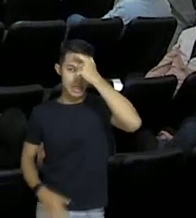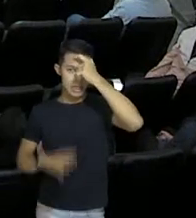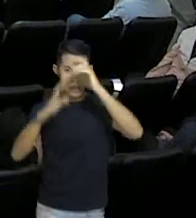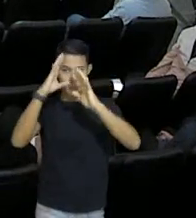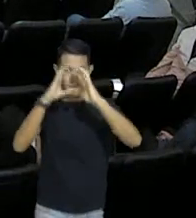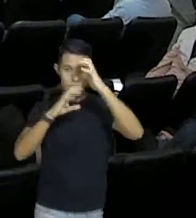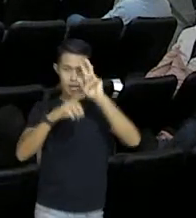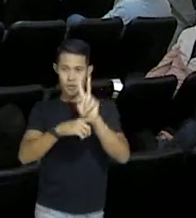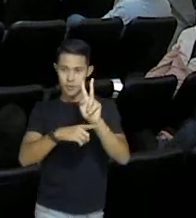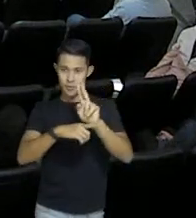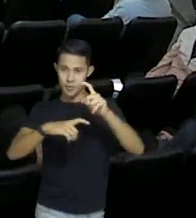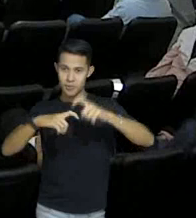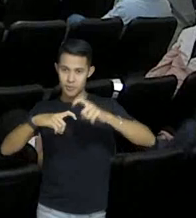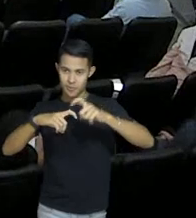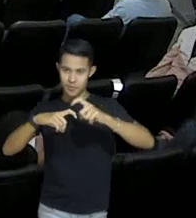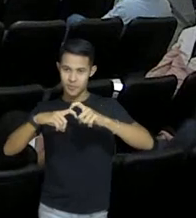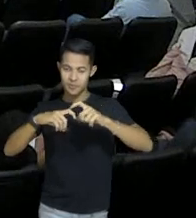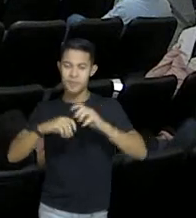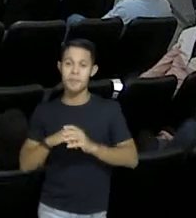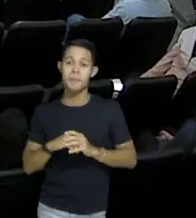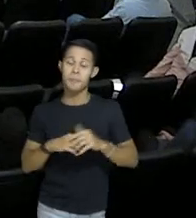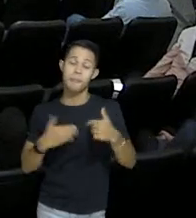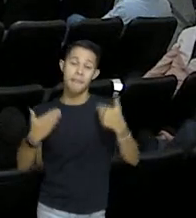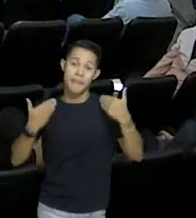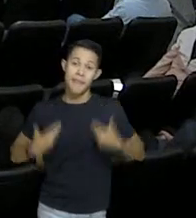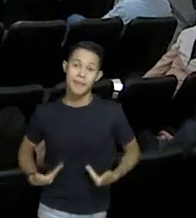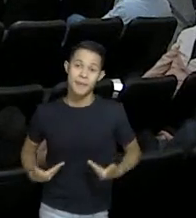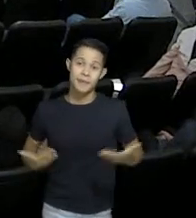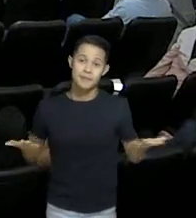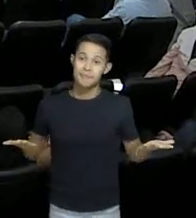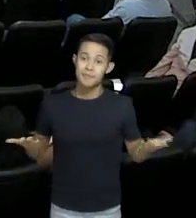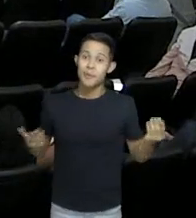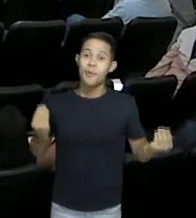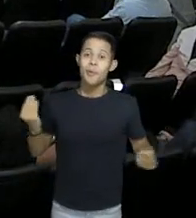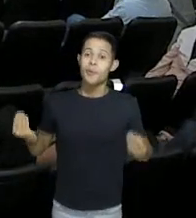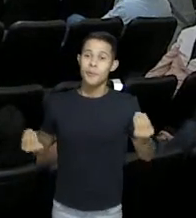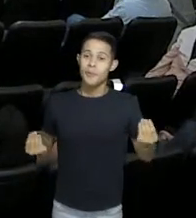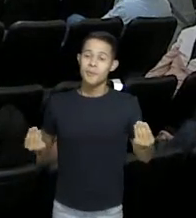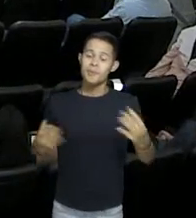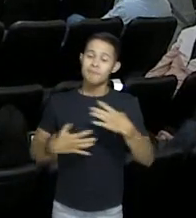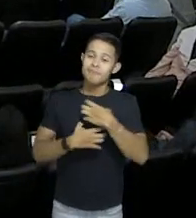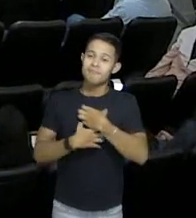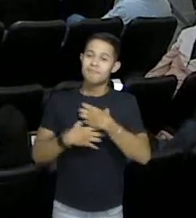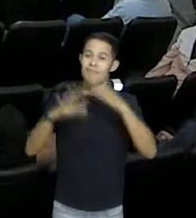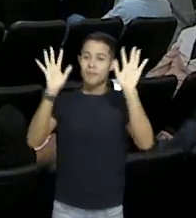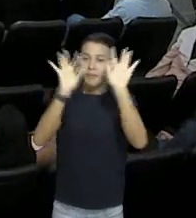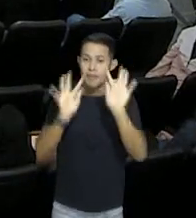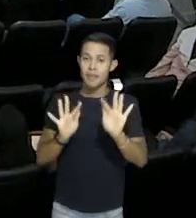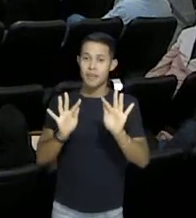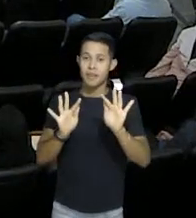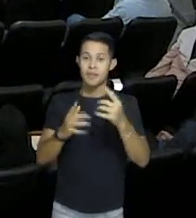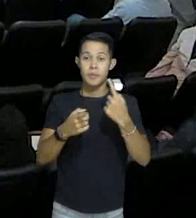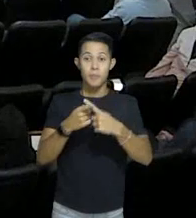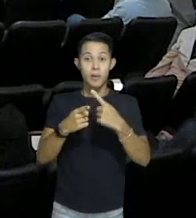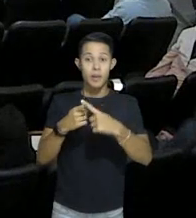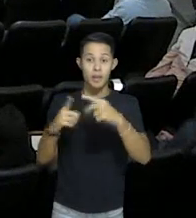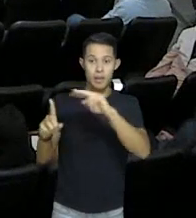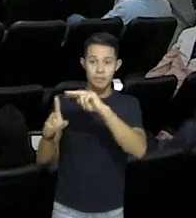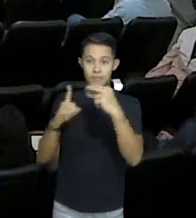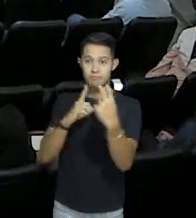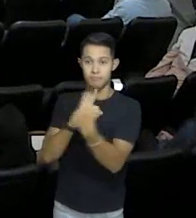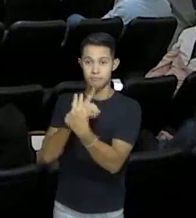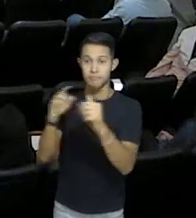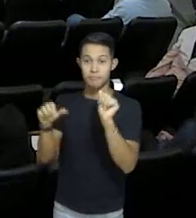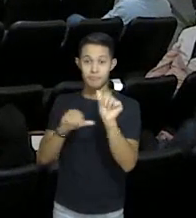no Colégio Lêmico. E eu sou assim, bem gratificada, porque a gente teve esse olhar. Como é que essa